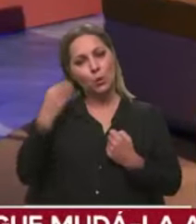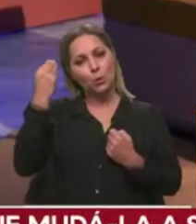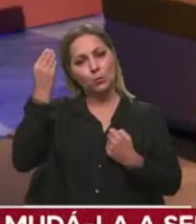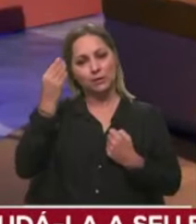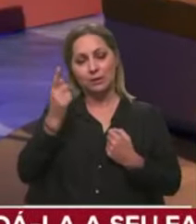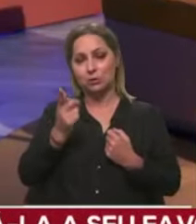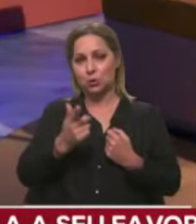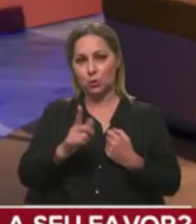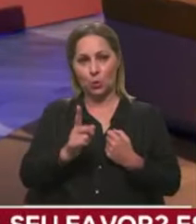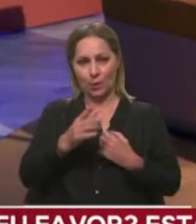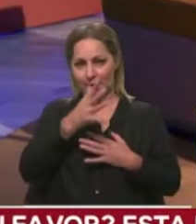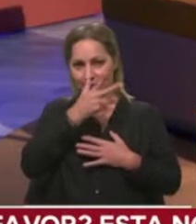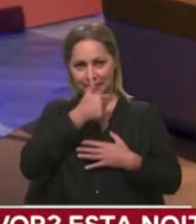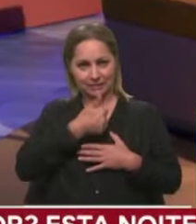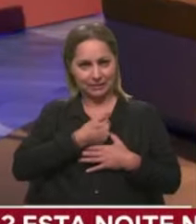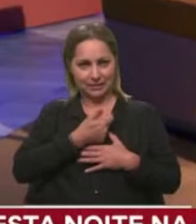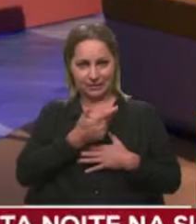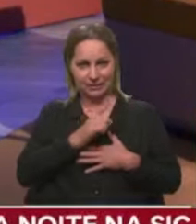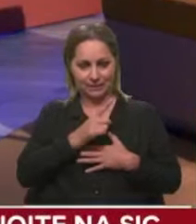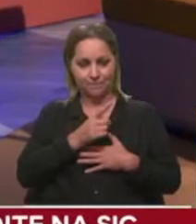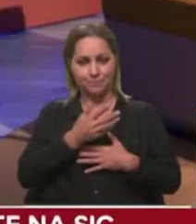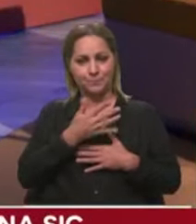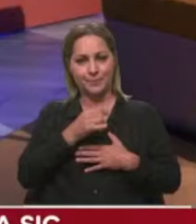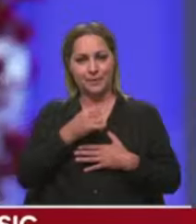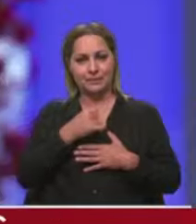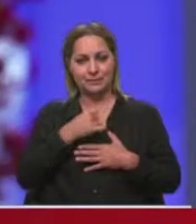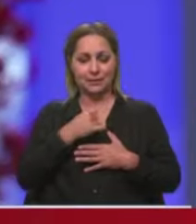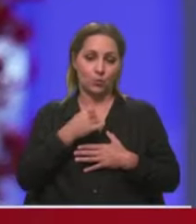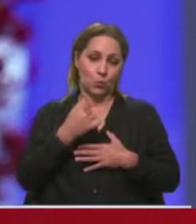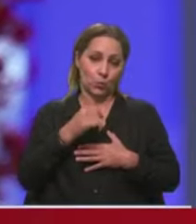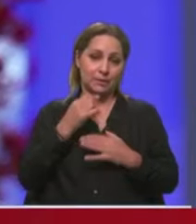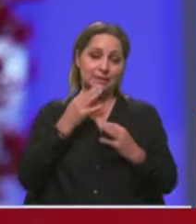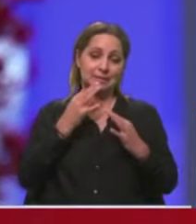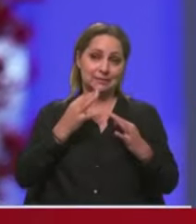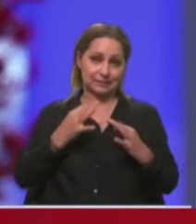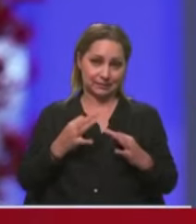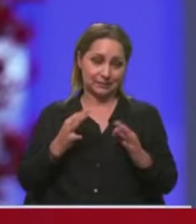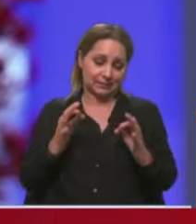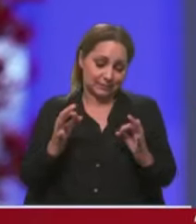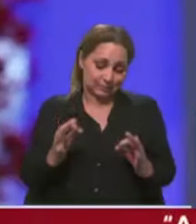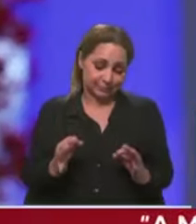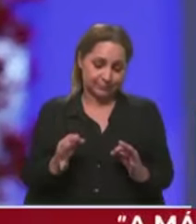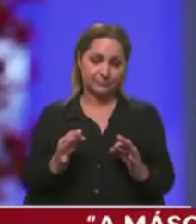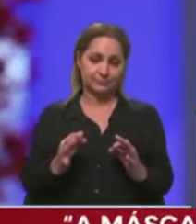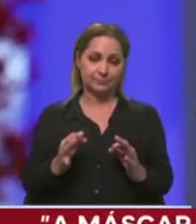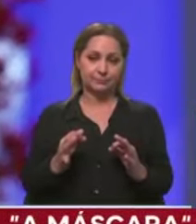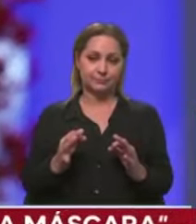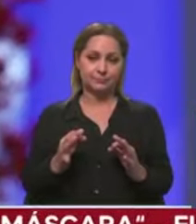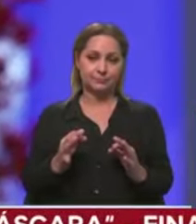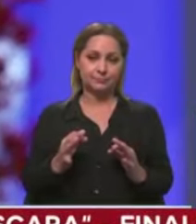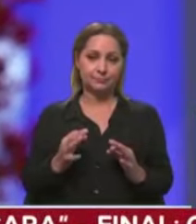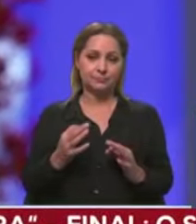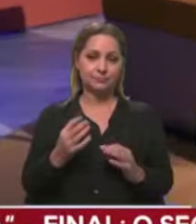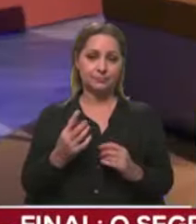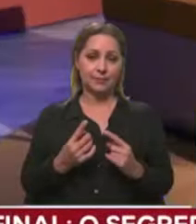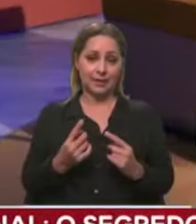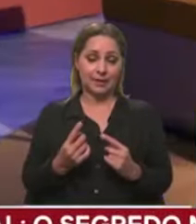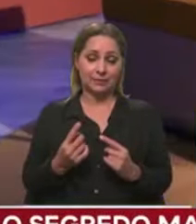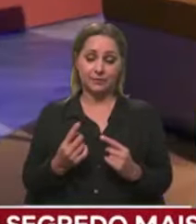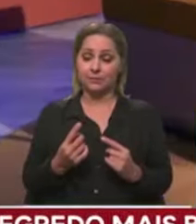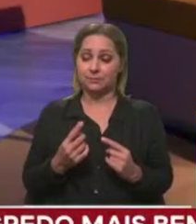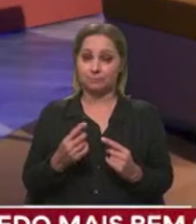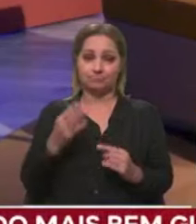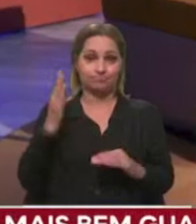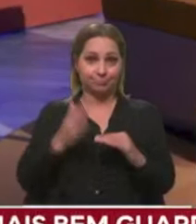triste acho que é a única coisa que nós temos de seguro de que vai acontecer eh muitas vezes está muito mais próximo do que aquilo que nós